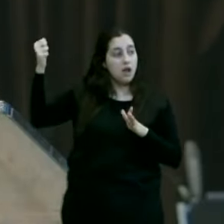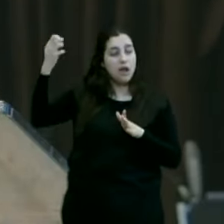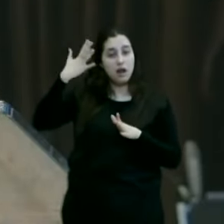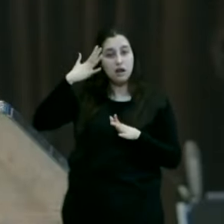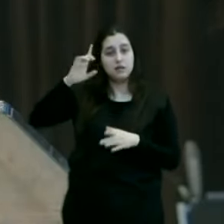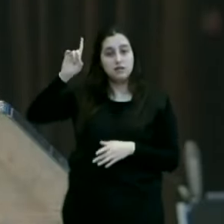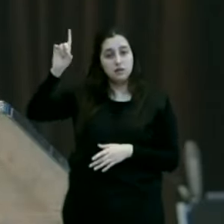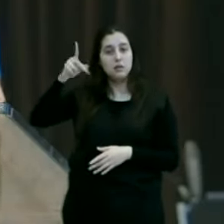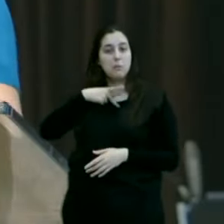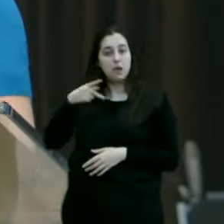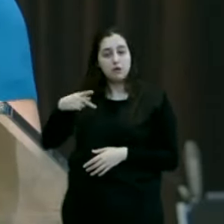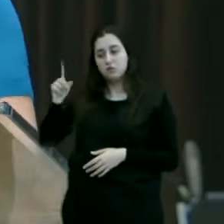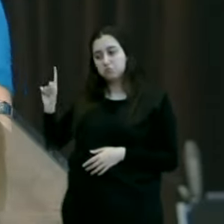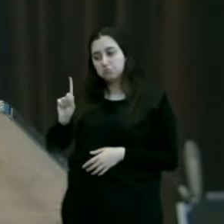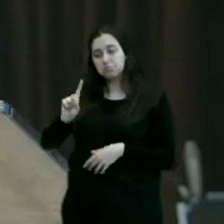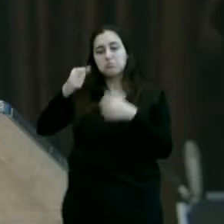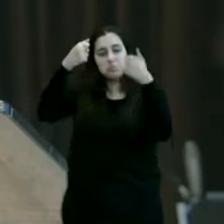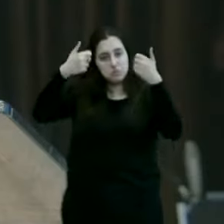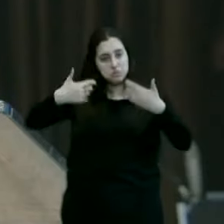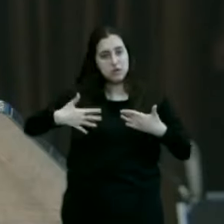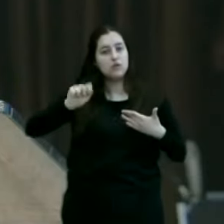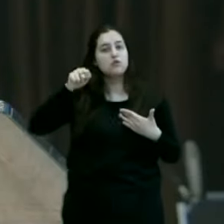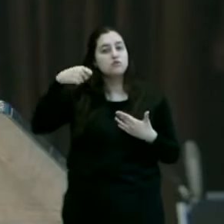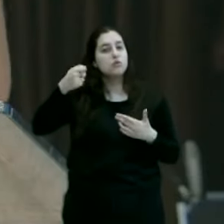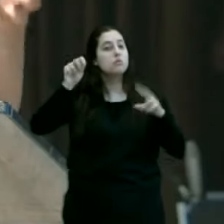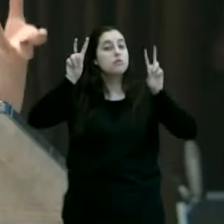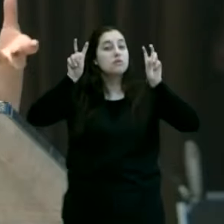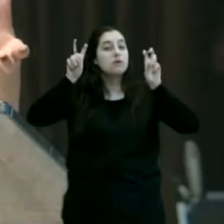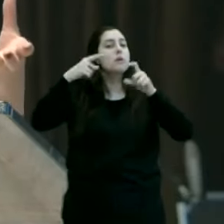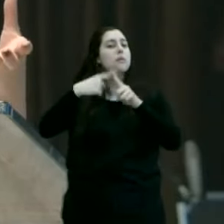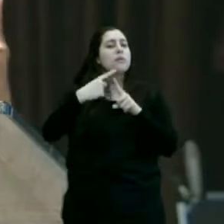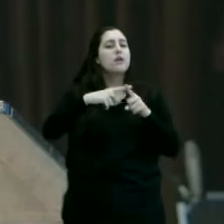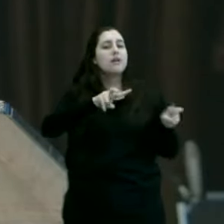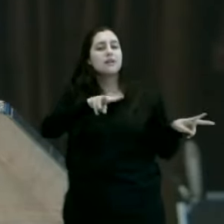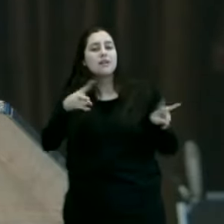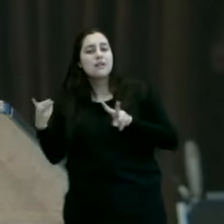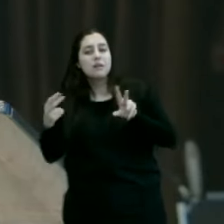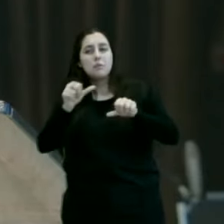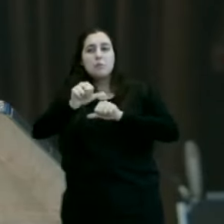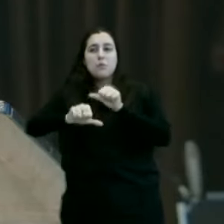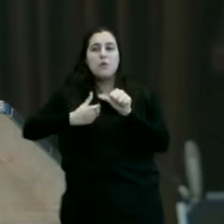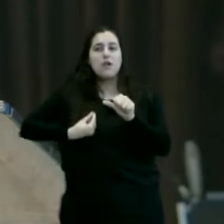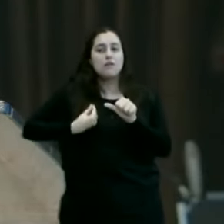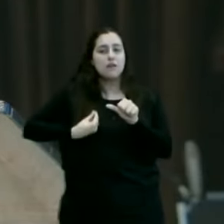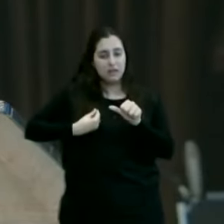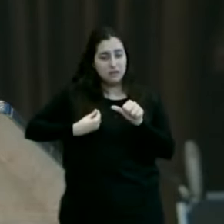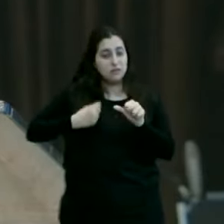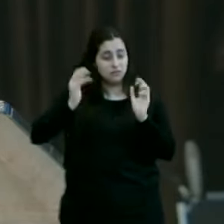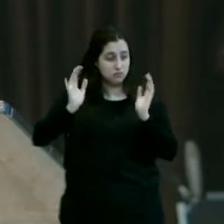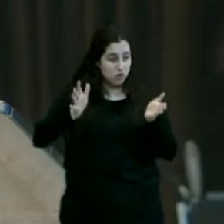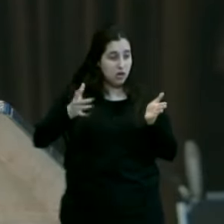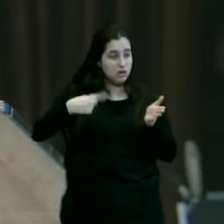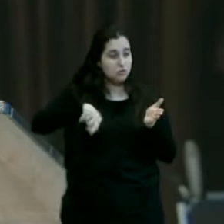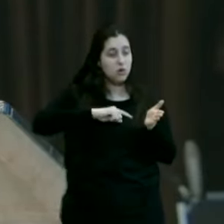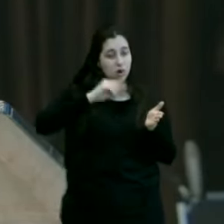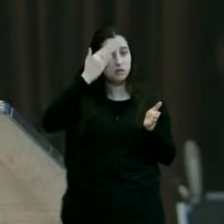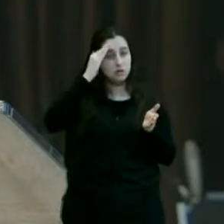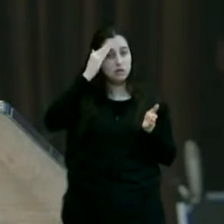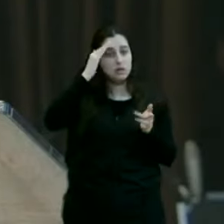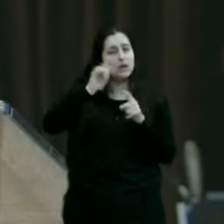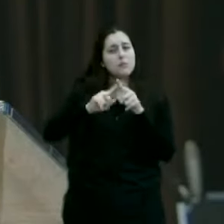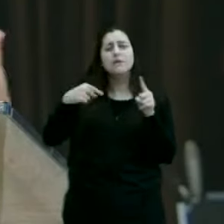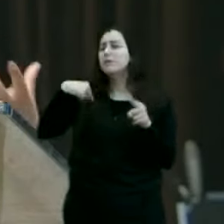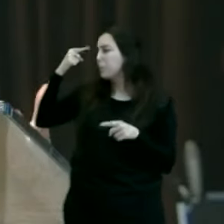Deus os nossos pastores explicarem a causa da desconfiguração humana. Mas eu falava para o Senhor, Senhor,